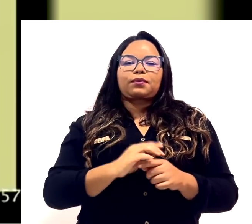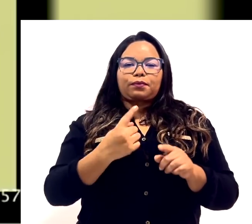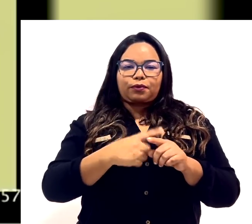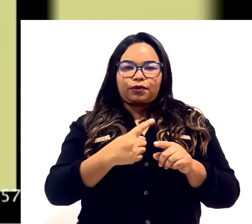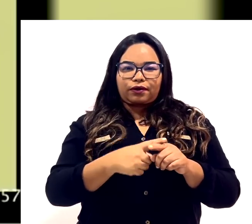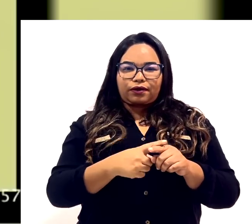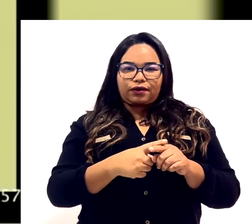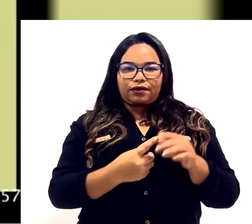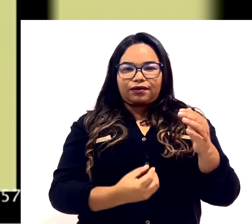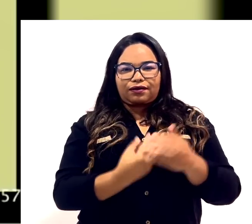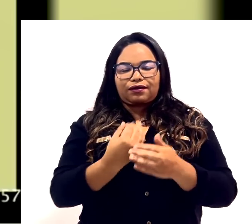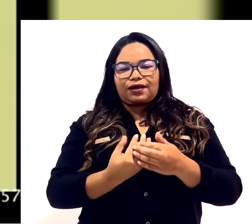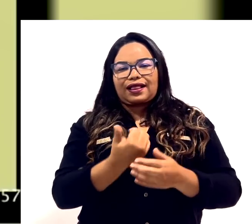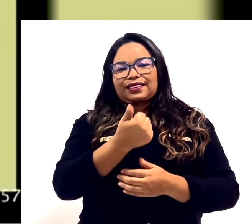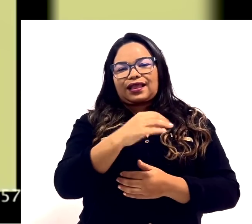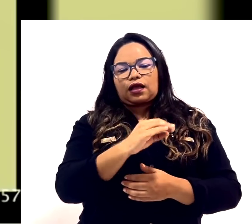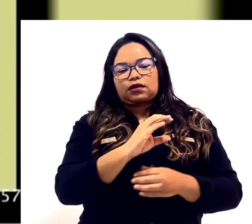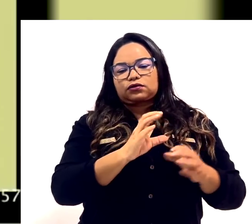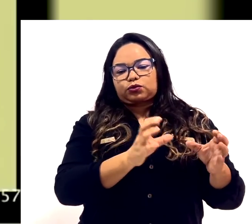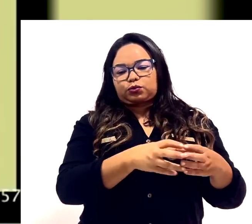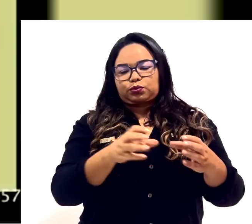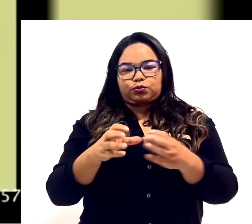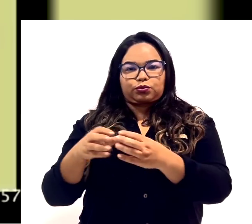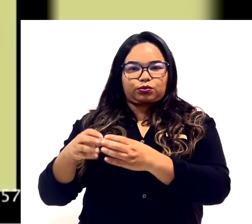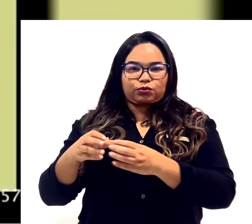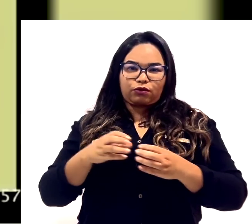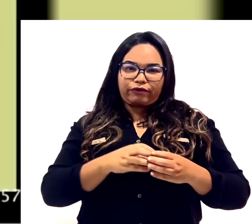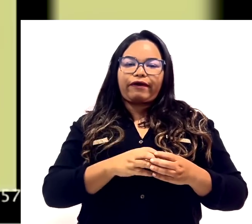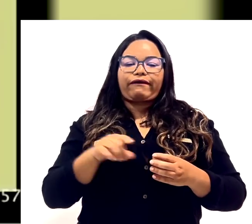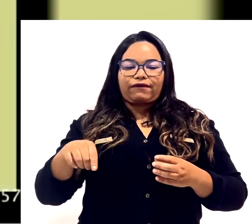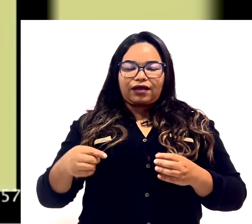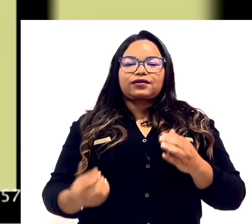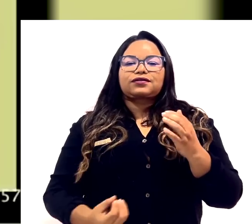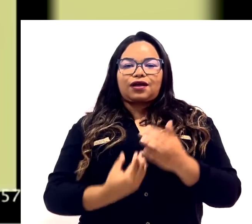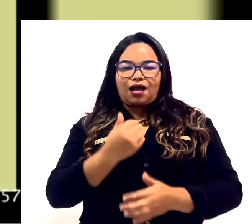do qual, dividido em 10 reinos, deve então introduzir o anticristo.